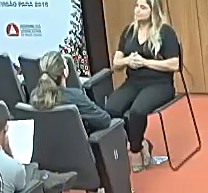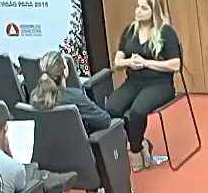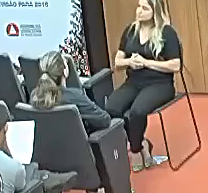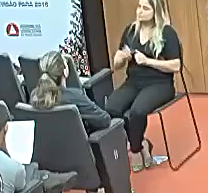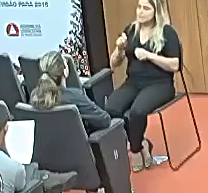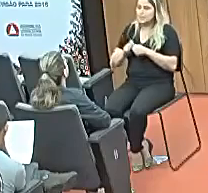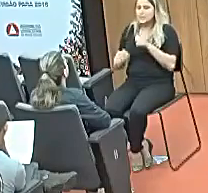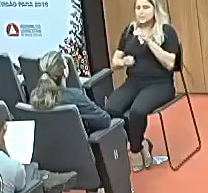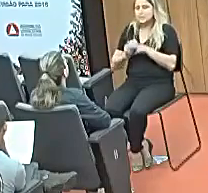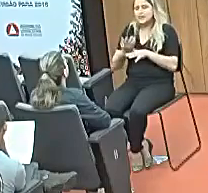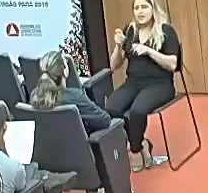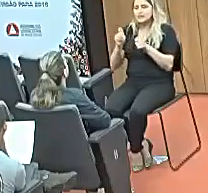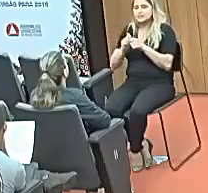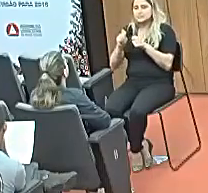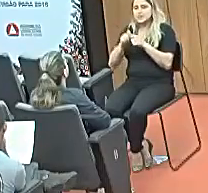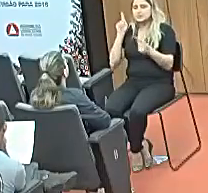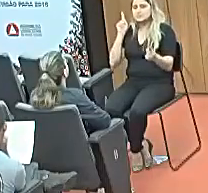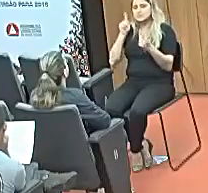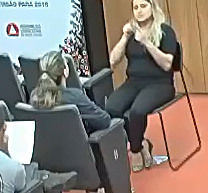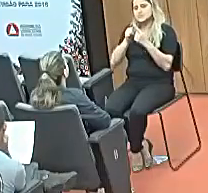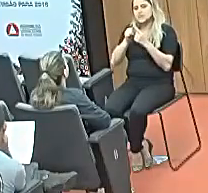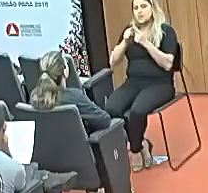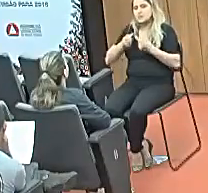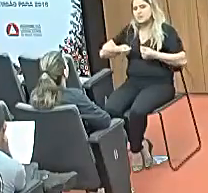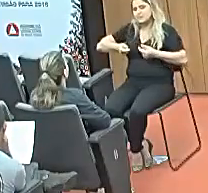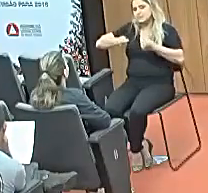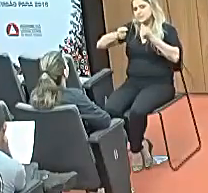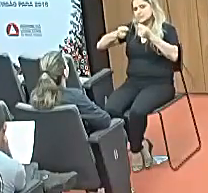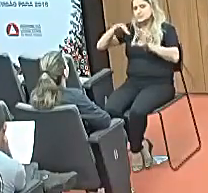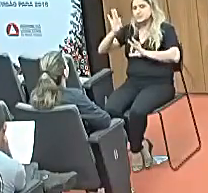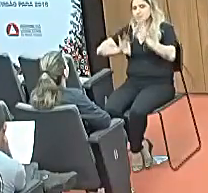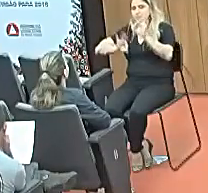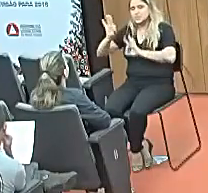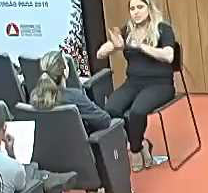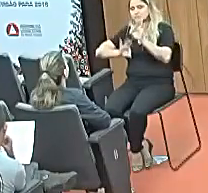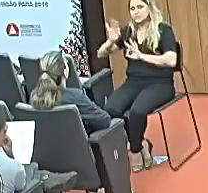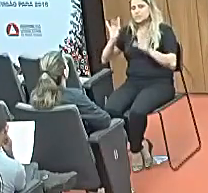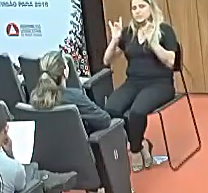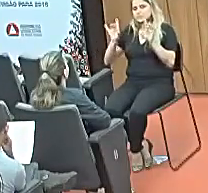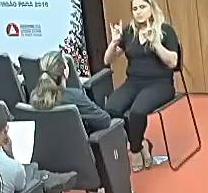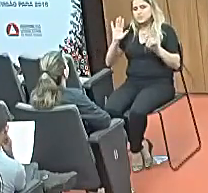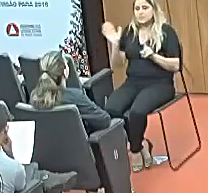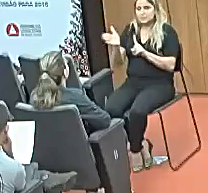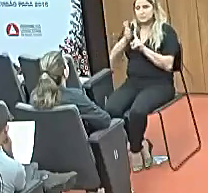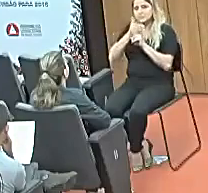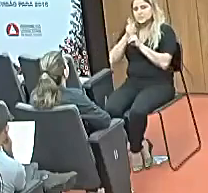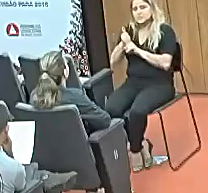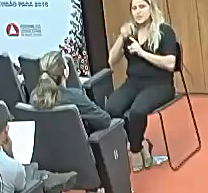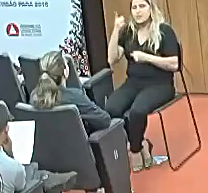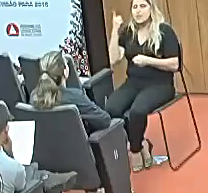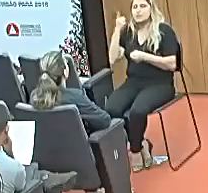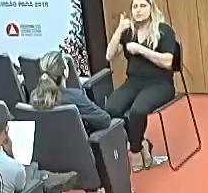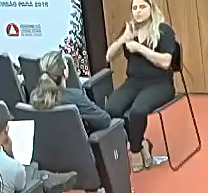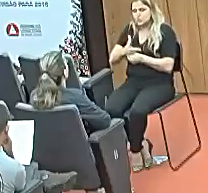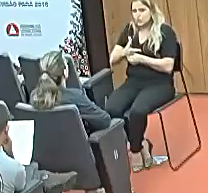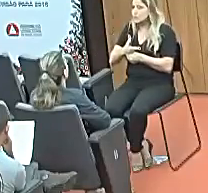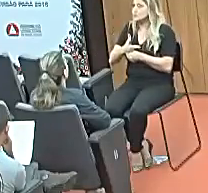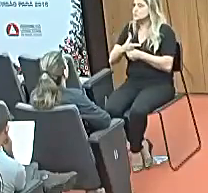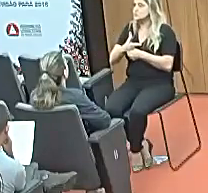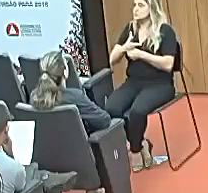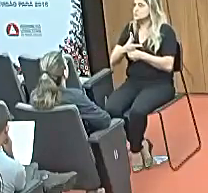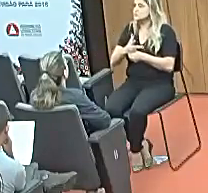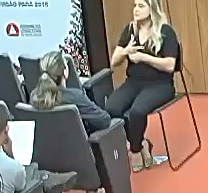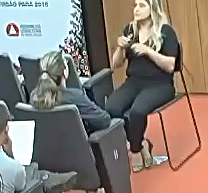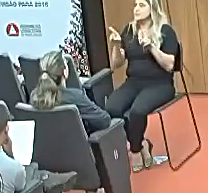crianças se a ação destinada a financiamento de projeto específico de proteção ao idoso garantia proteção à